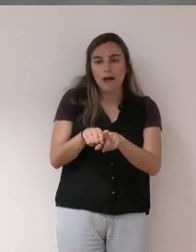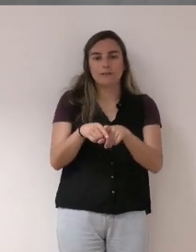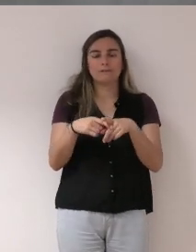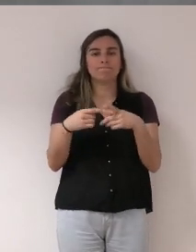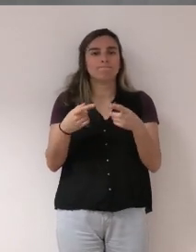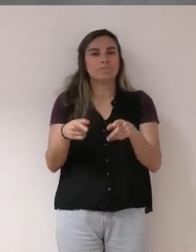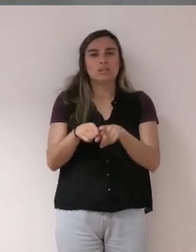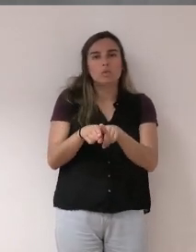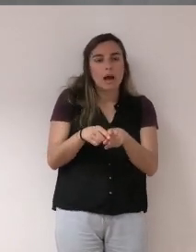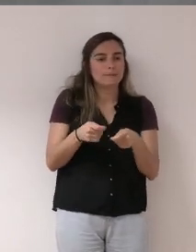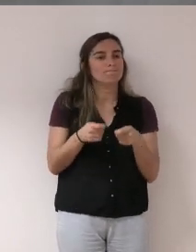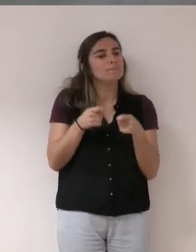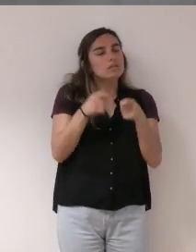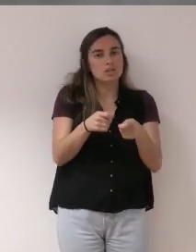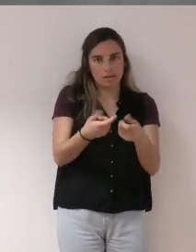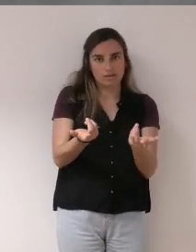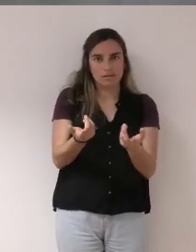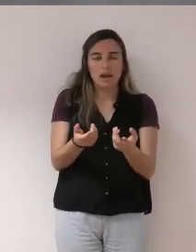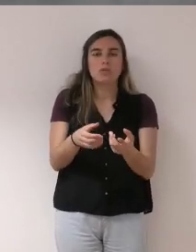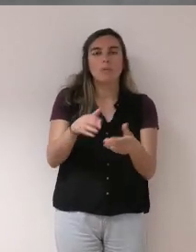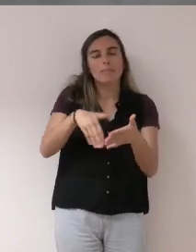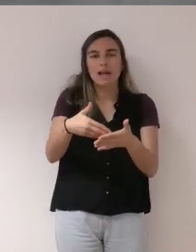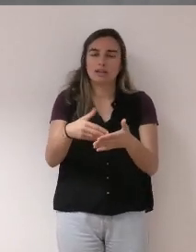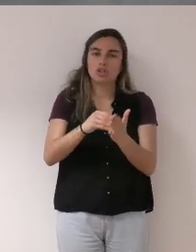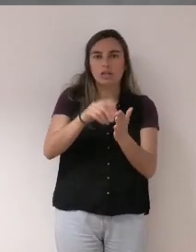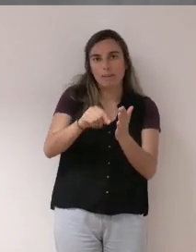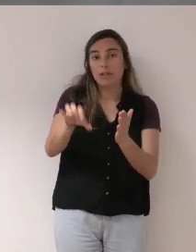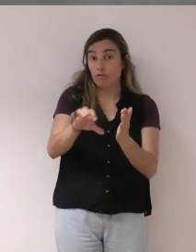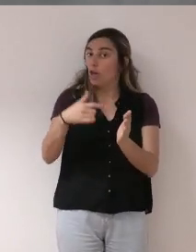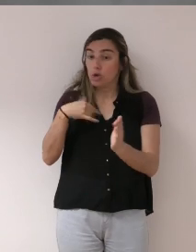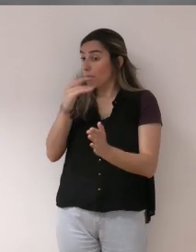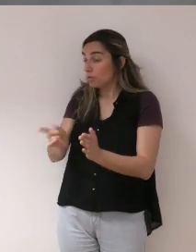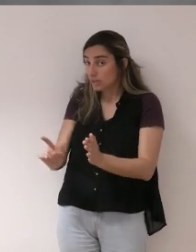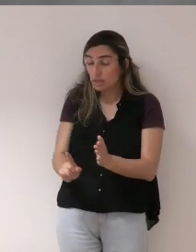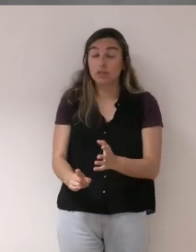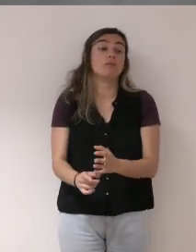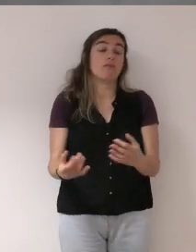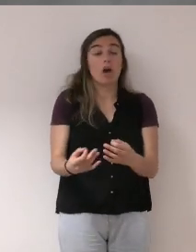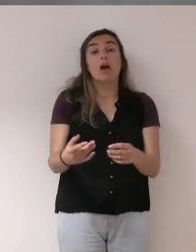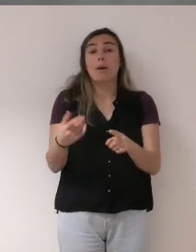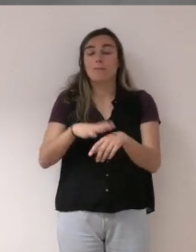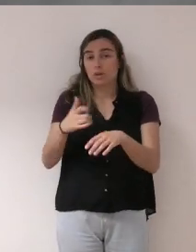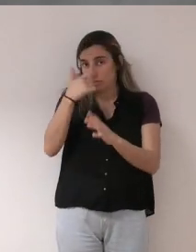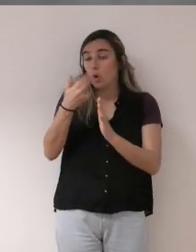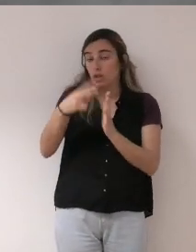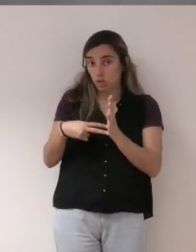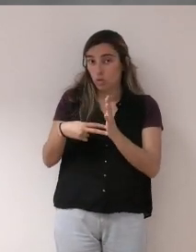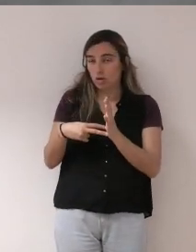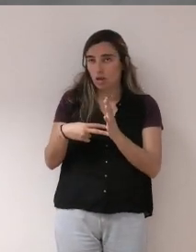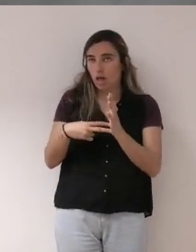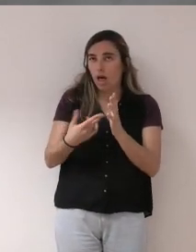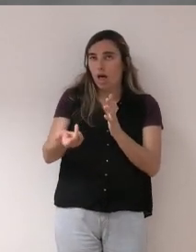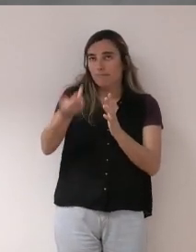escrita, no plano da forma. Eu não estava a dizer isso. Percebeu que eu não estava a dizer isso. Claro, sem dúvida. Até porque o leitor dos seus livros acho que se lembra